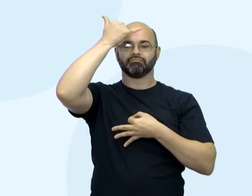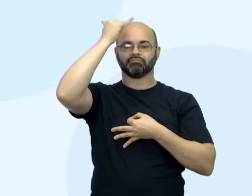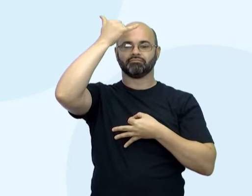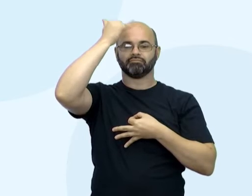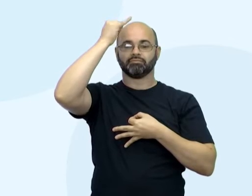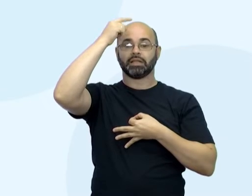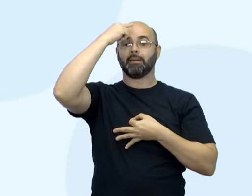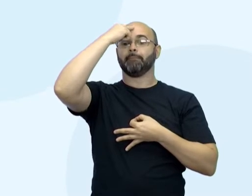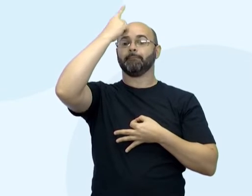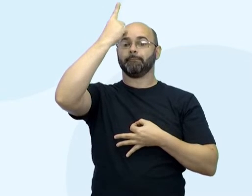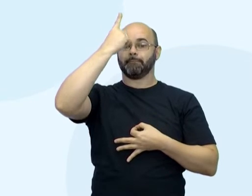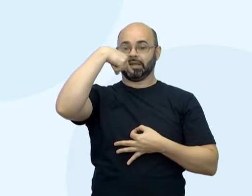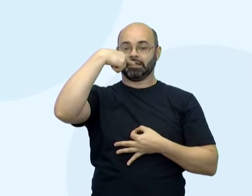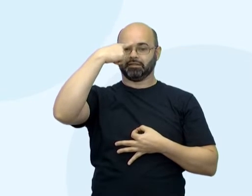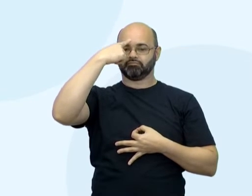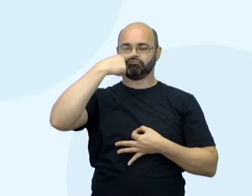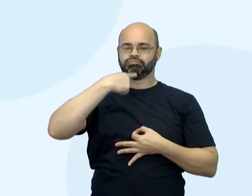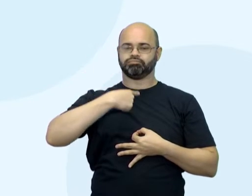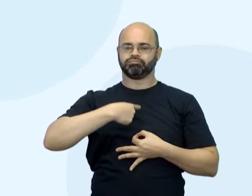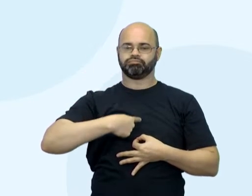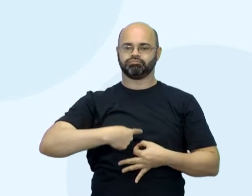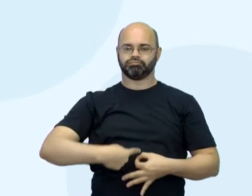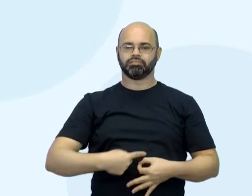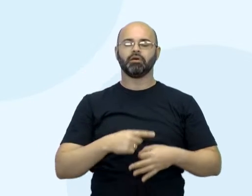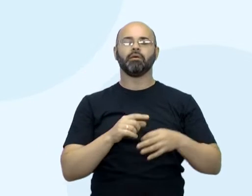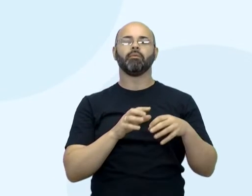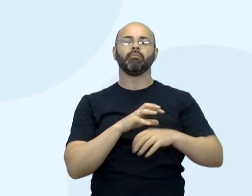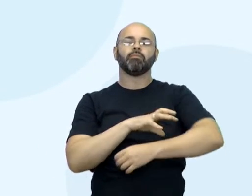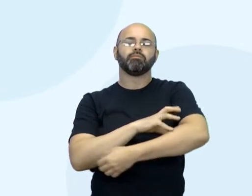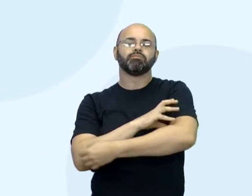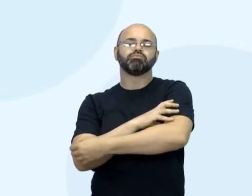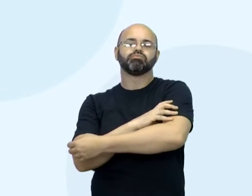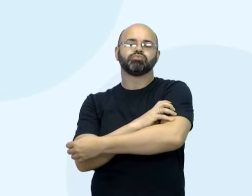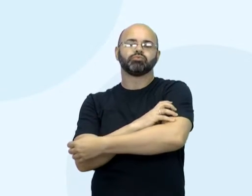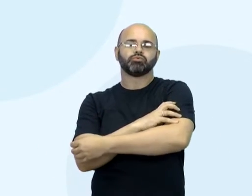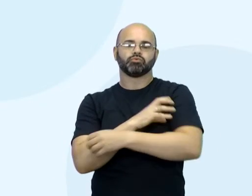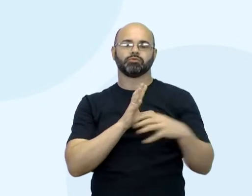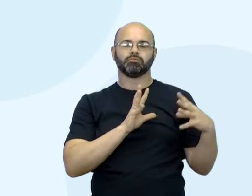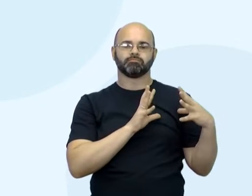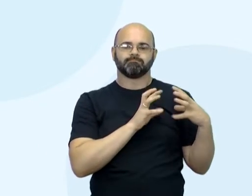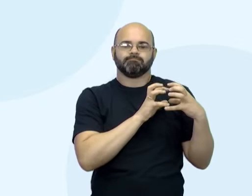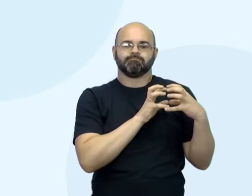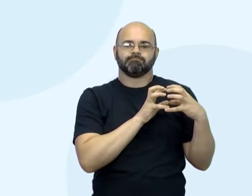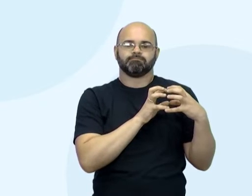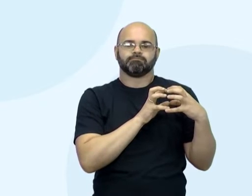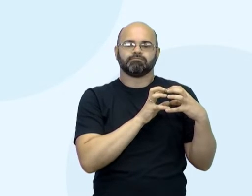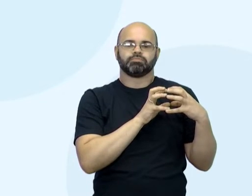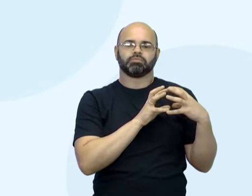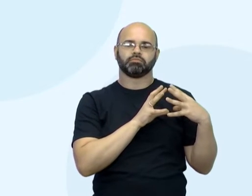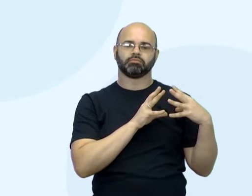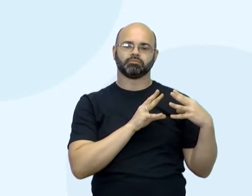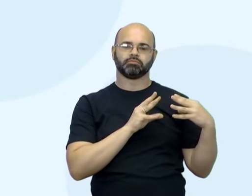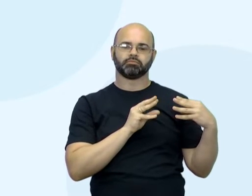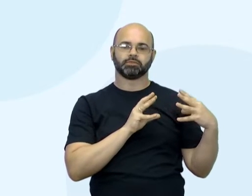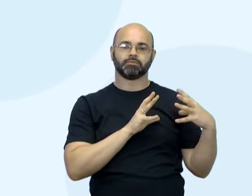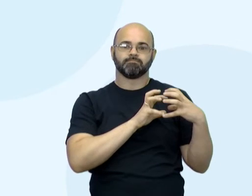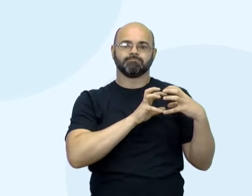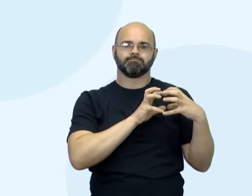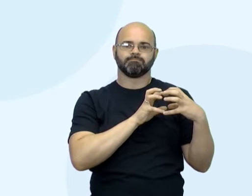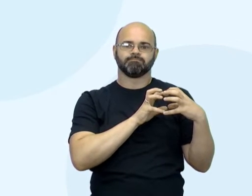destaque, ó, a contração muscular, controlada aqui pelo nosso querido e amado e